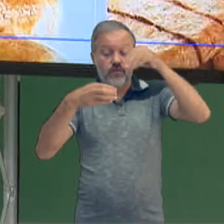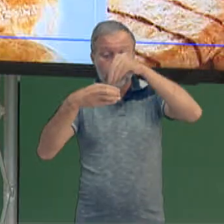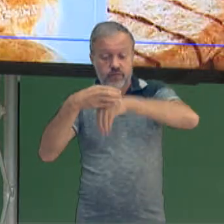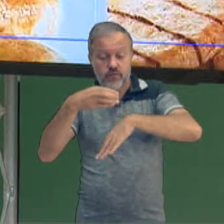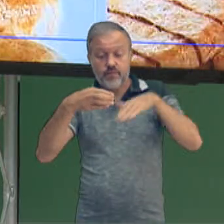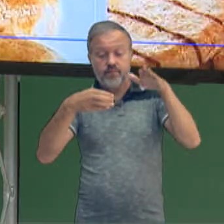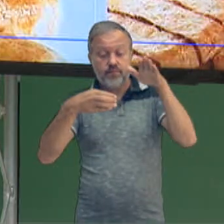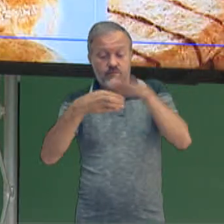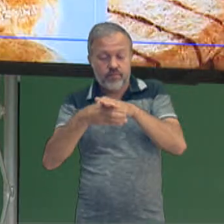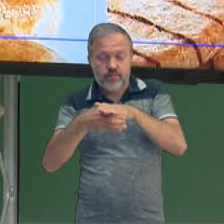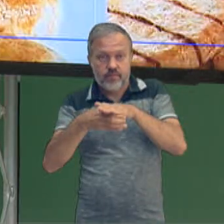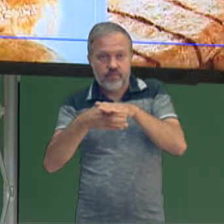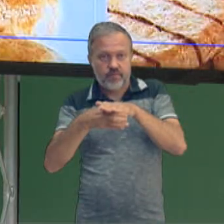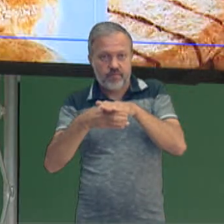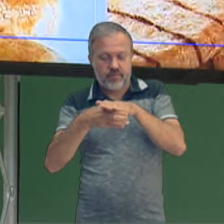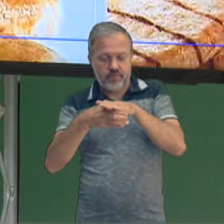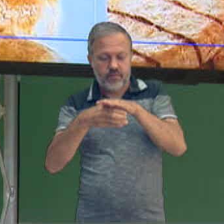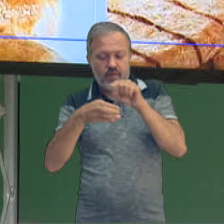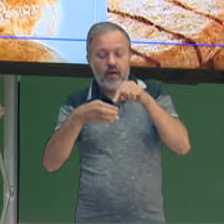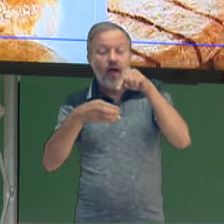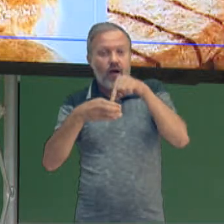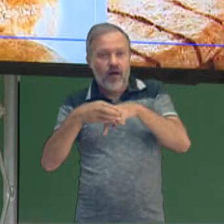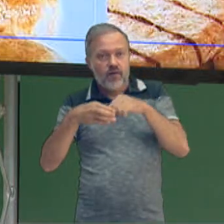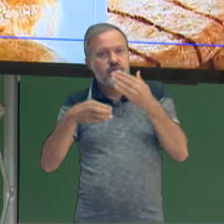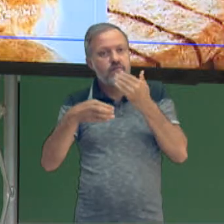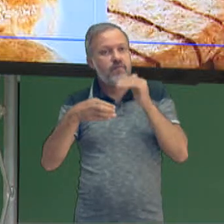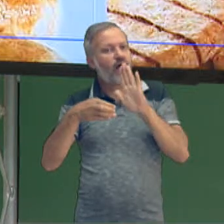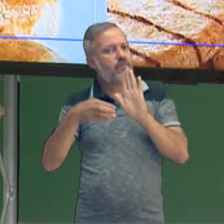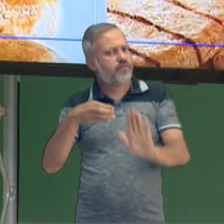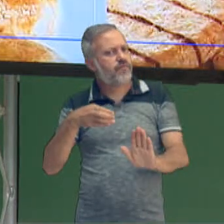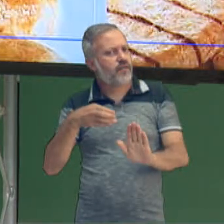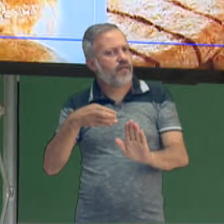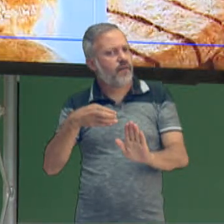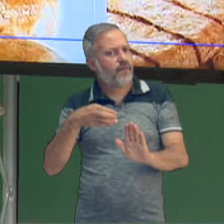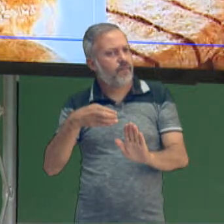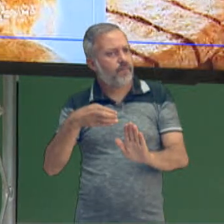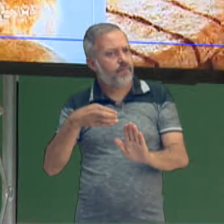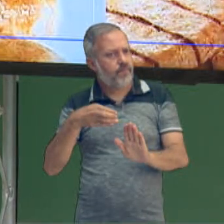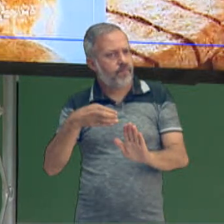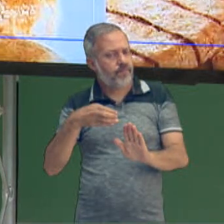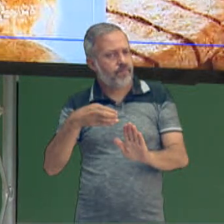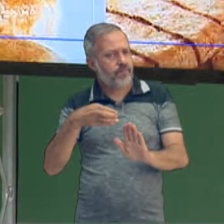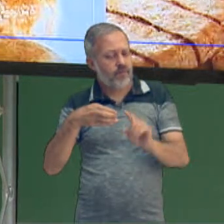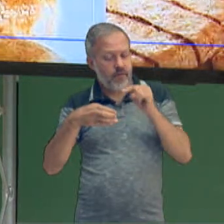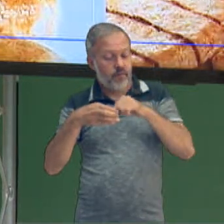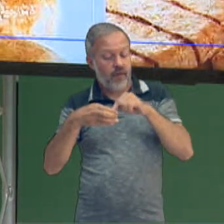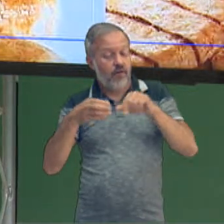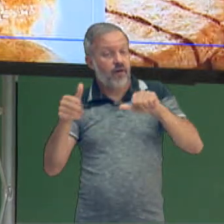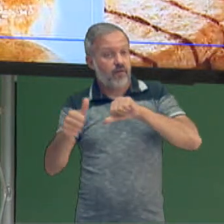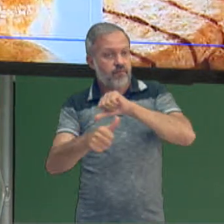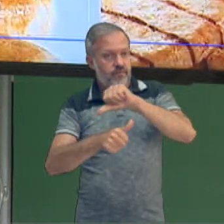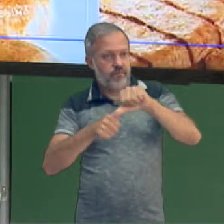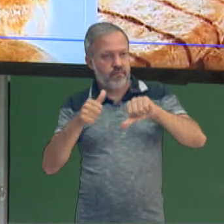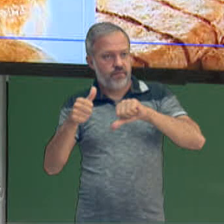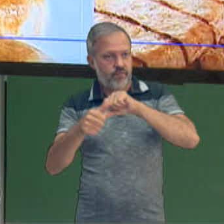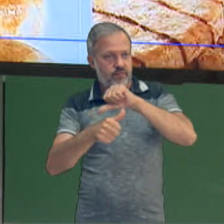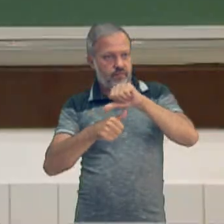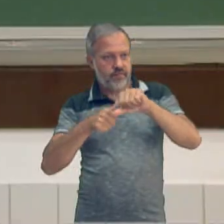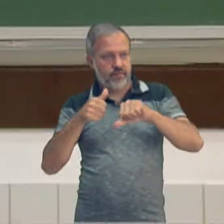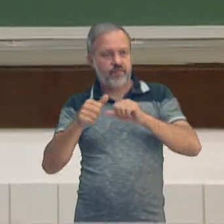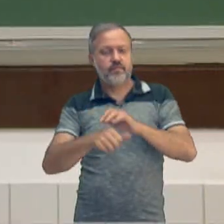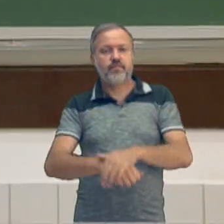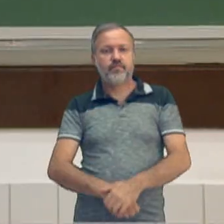mais atrativo, vamos dizer assim. Então, gordura hidrogenada, uma gordura que é modificada em laboratório. A gordura